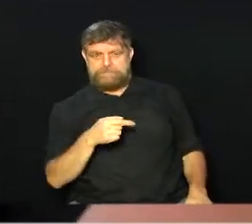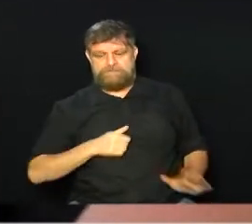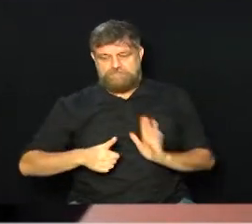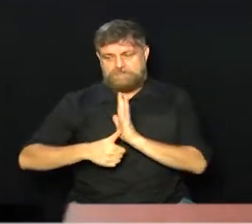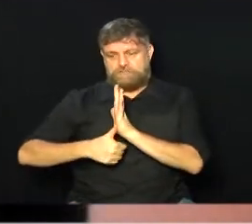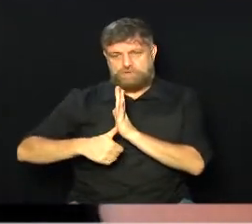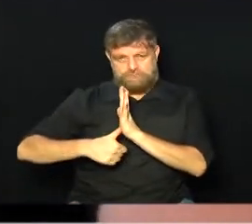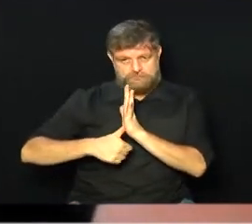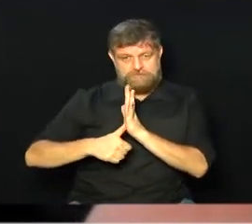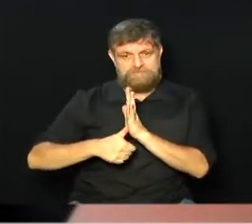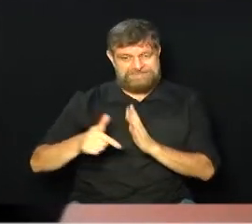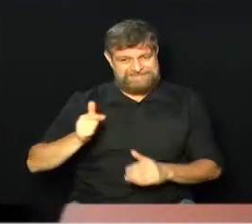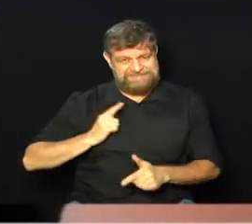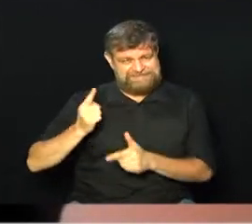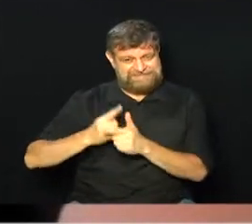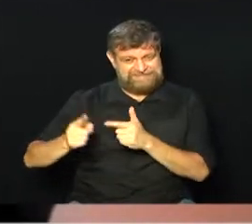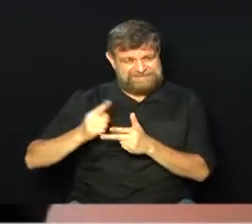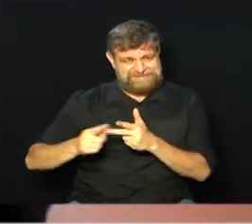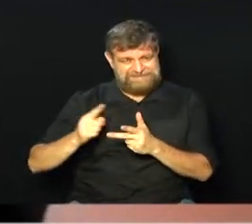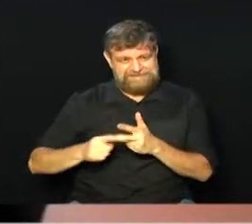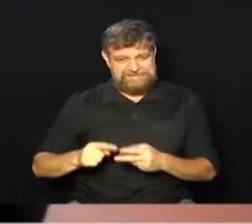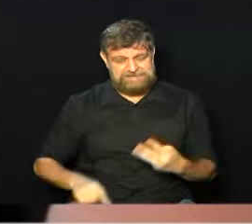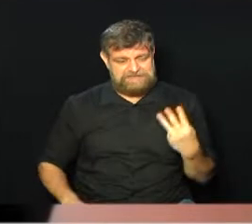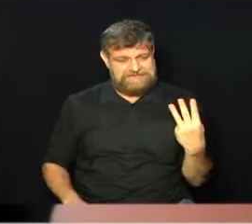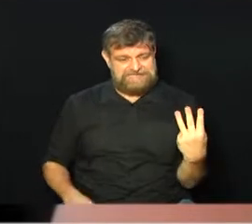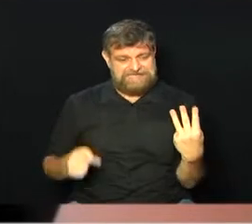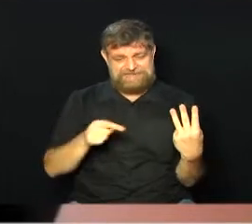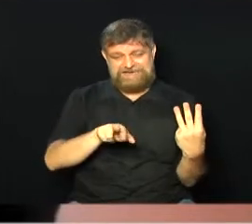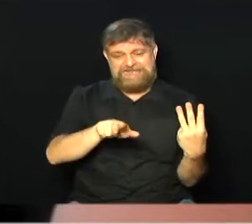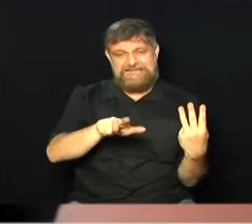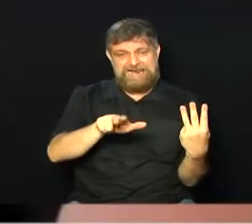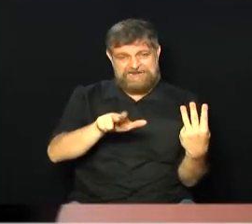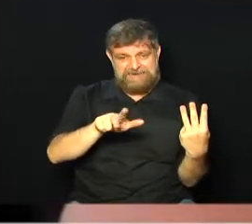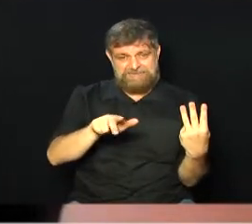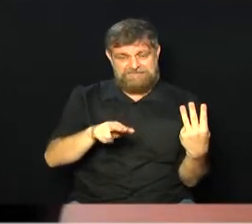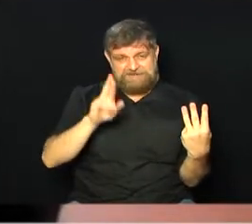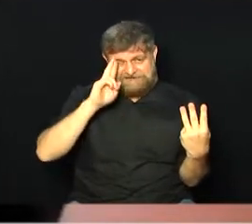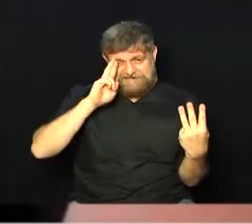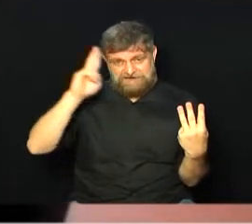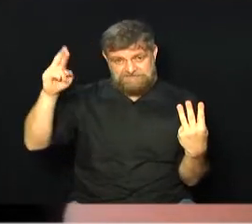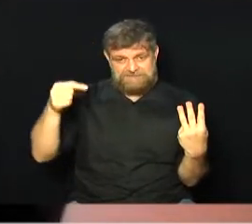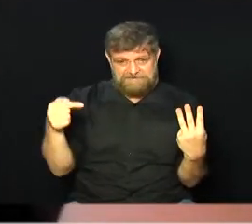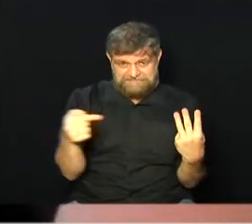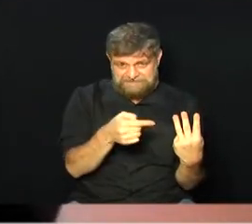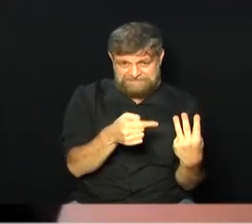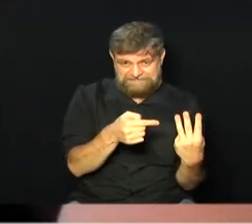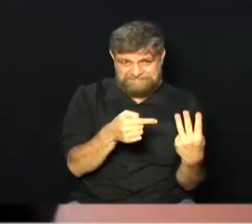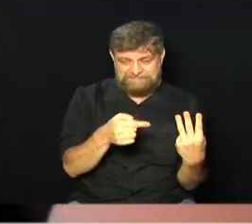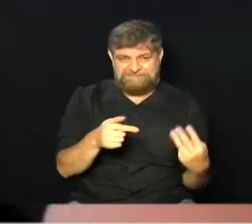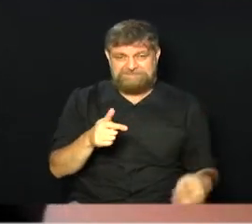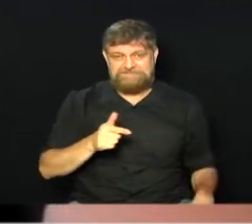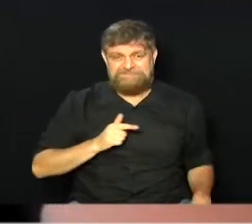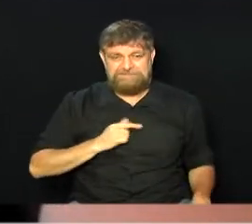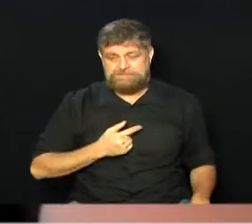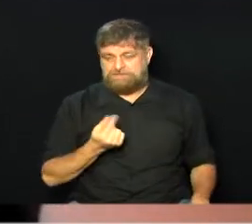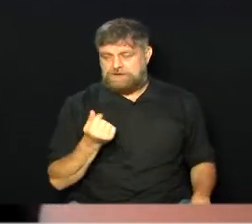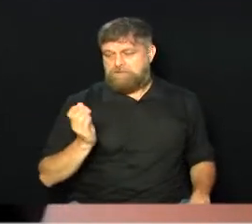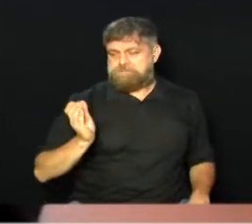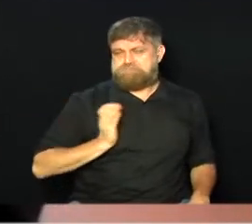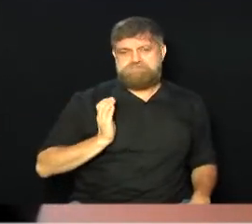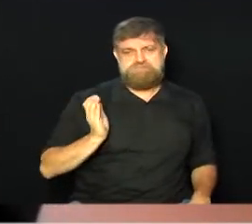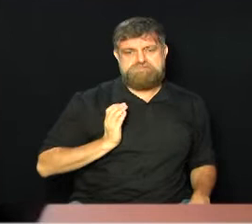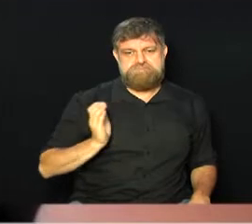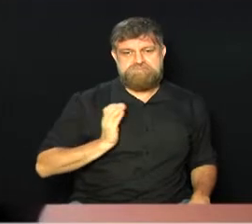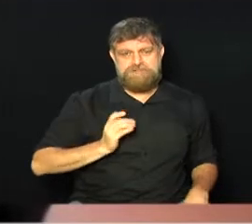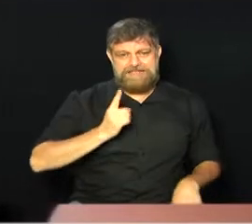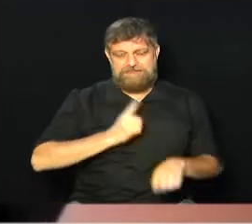porque eram 3 irmãos, os donos do clube, 3 irmãos curdos, que tinham muito dinheiro, mas que na hora